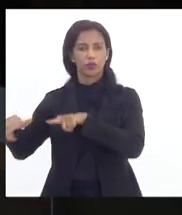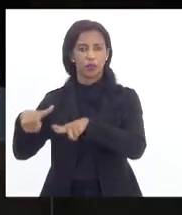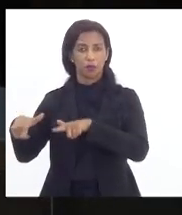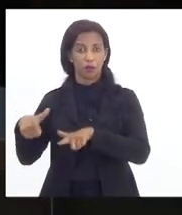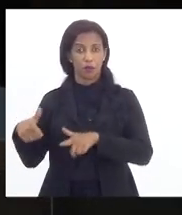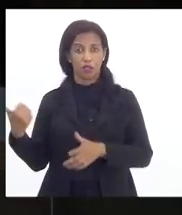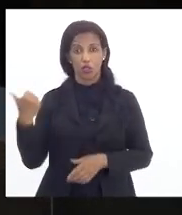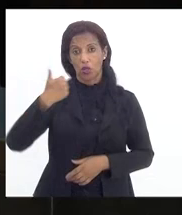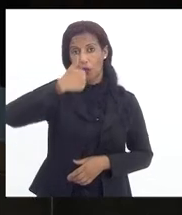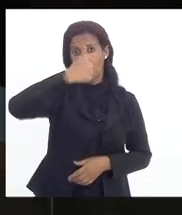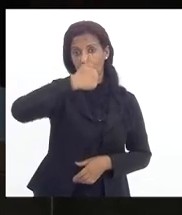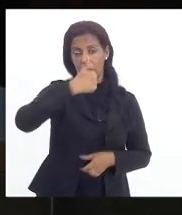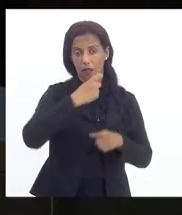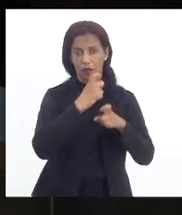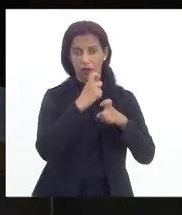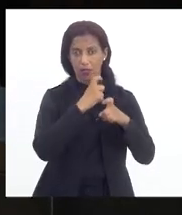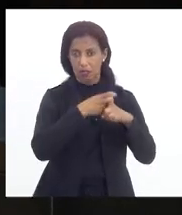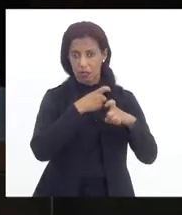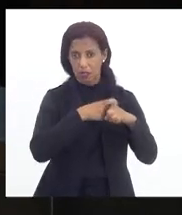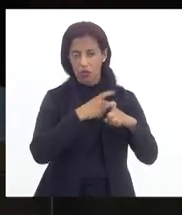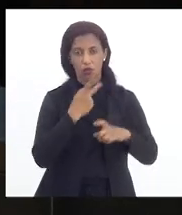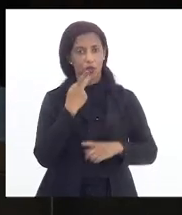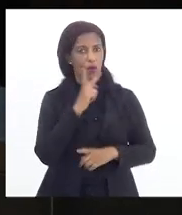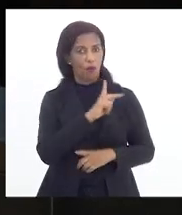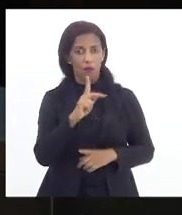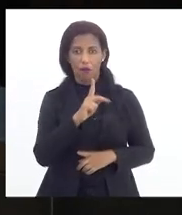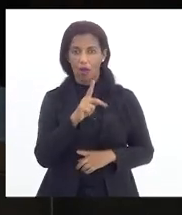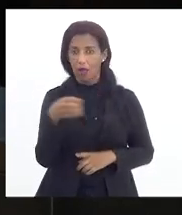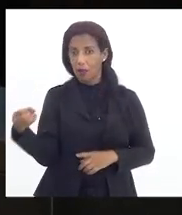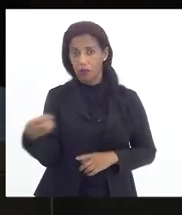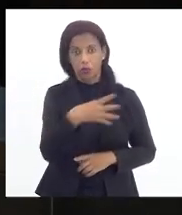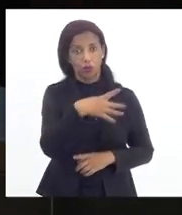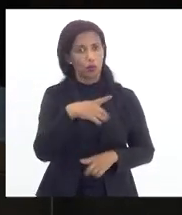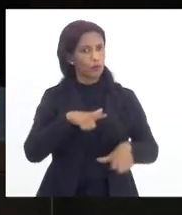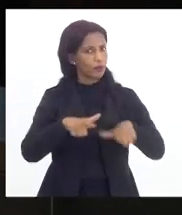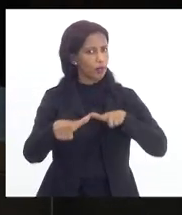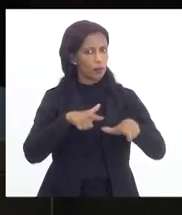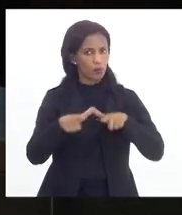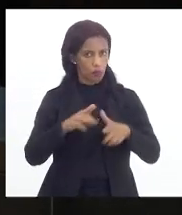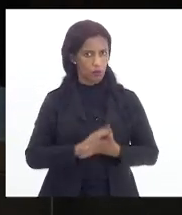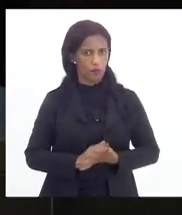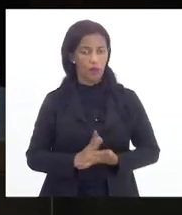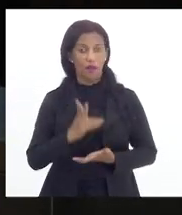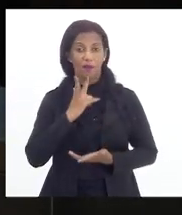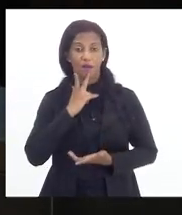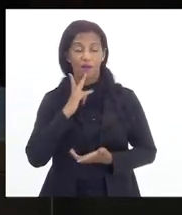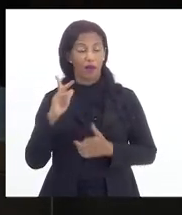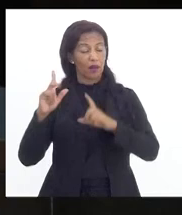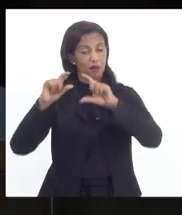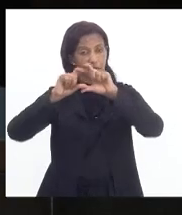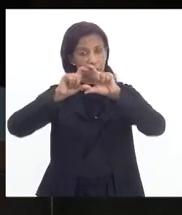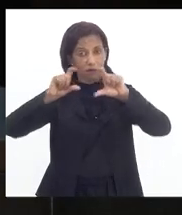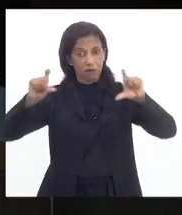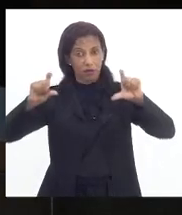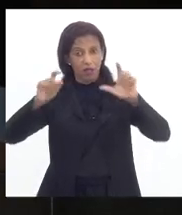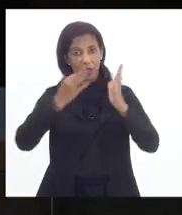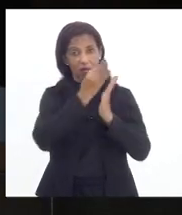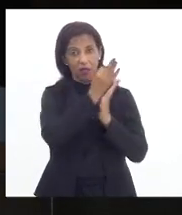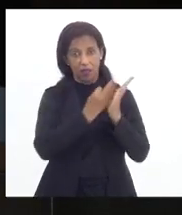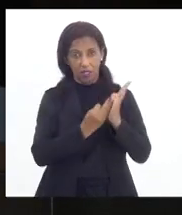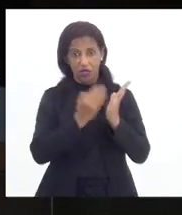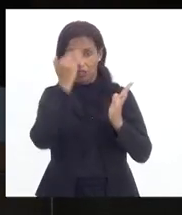olhar o inciso primeiro não está dizendo que tem que ser para Os Atuais servidores tem diz que estará